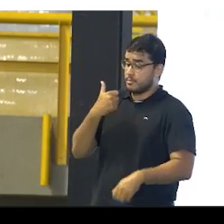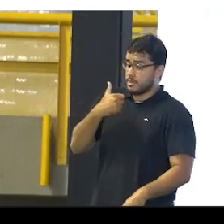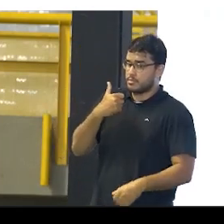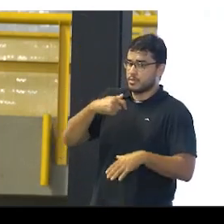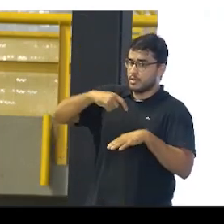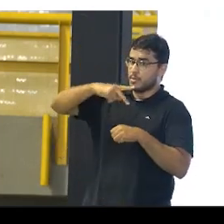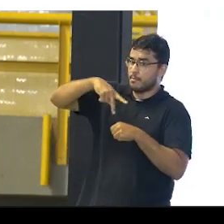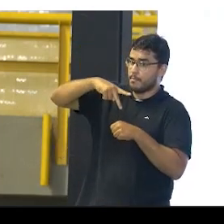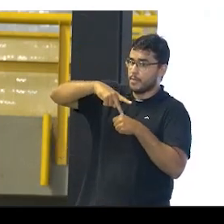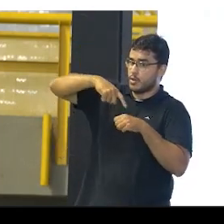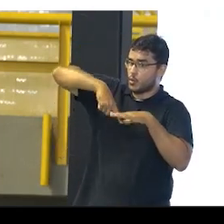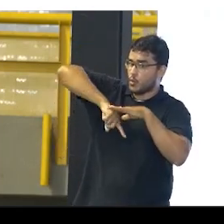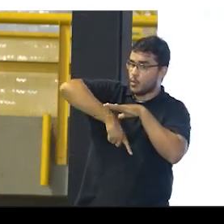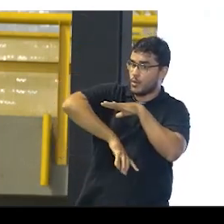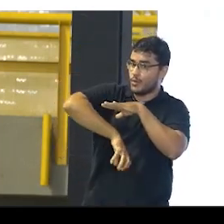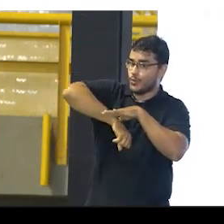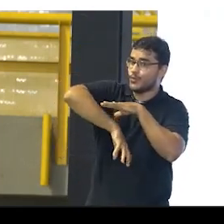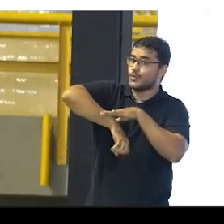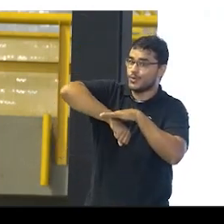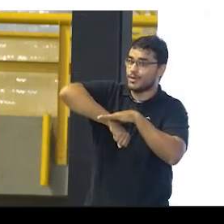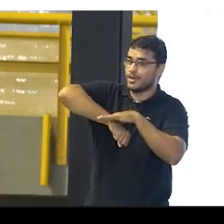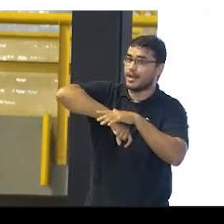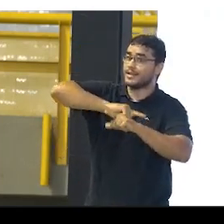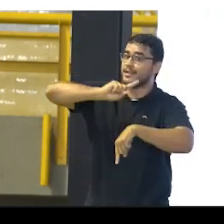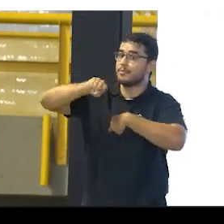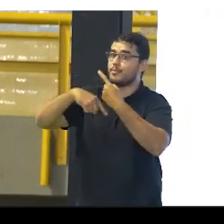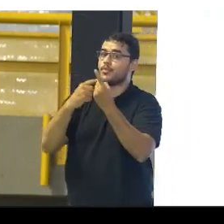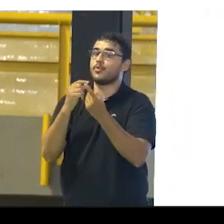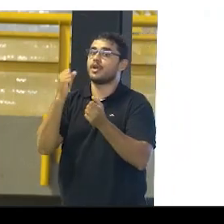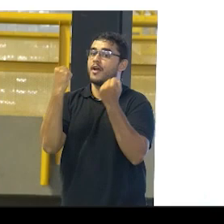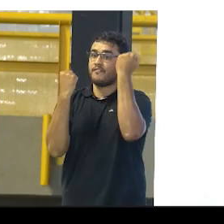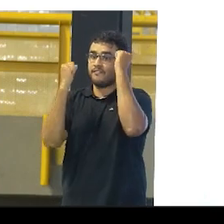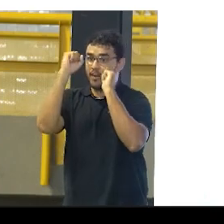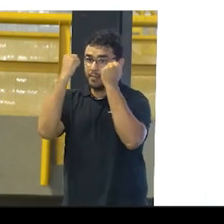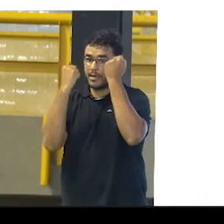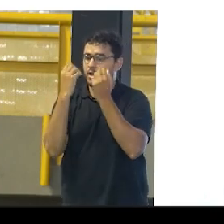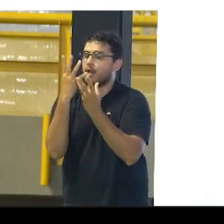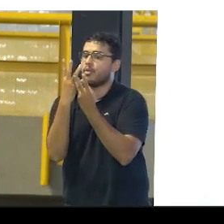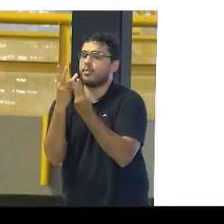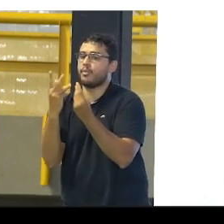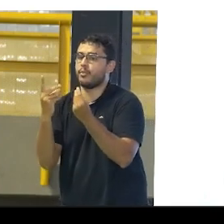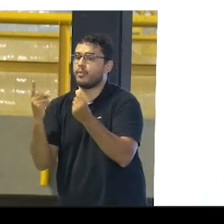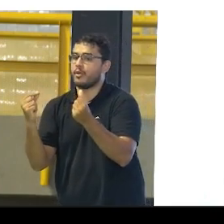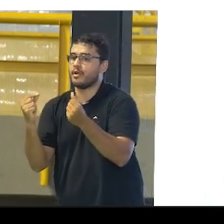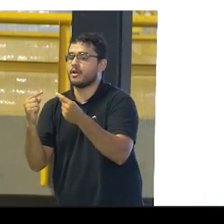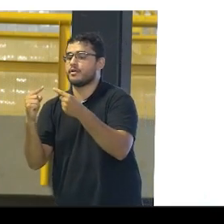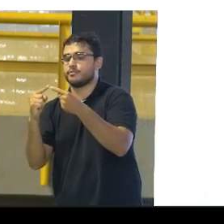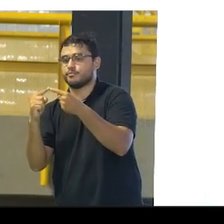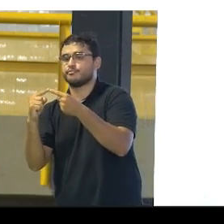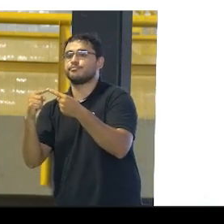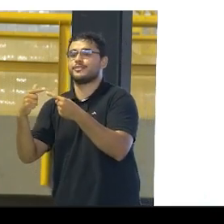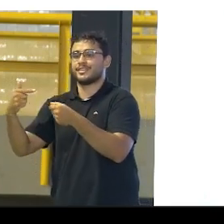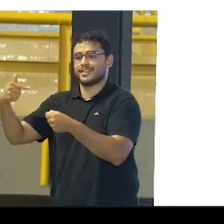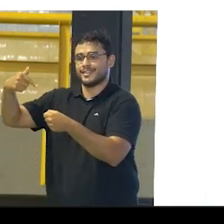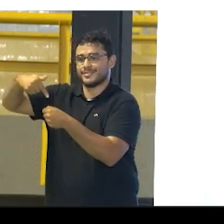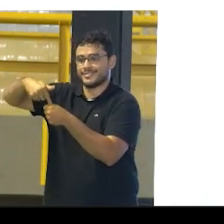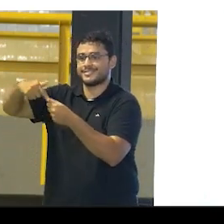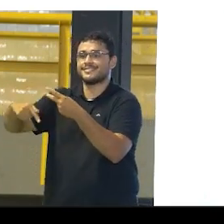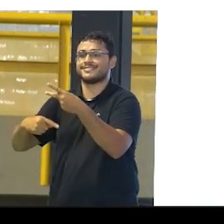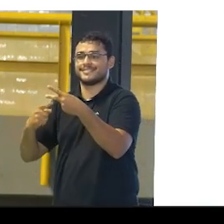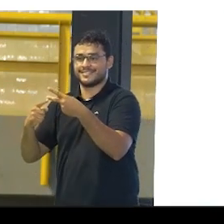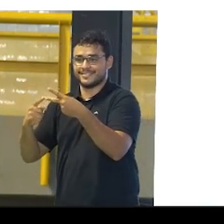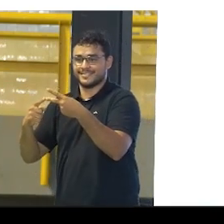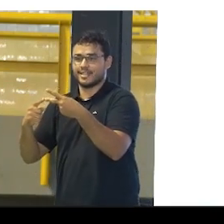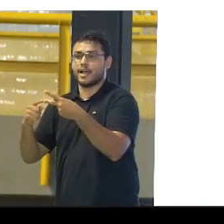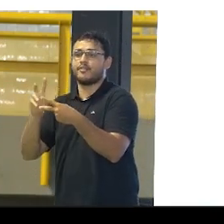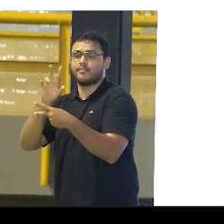chamada indústria química. Ele é confundido com o próprio progresso que a gente obteve durante o século